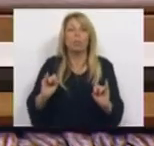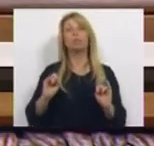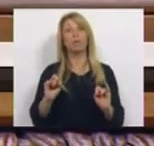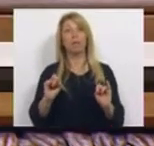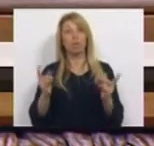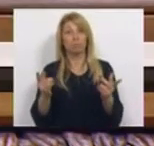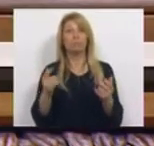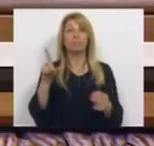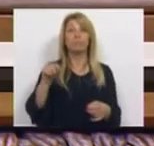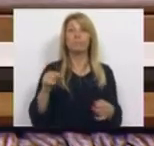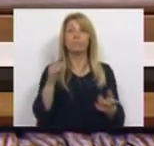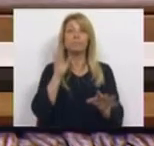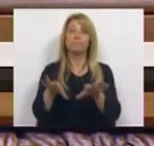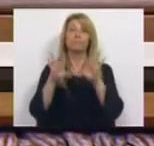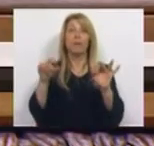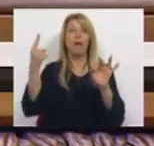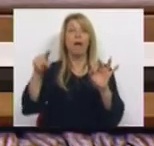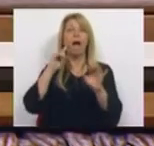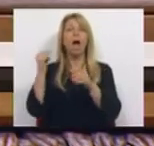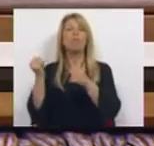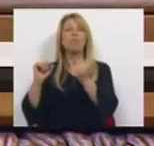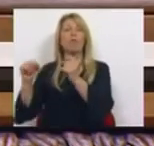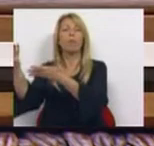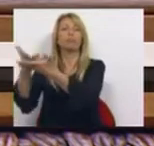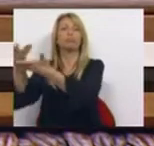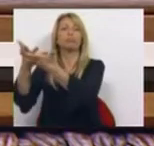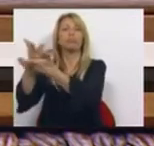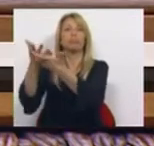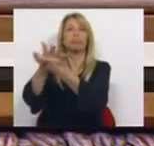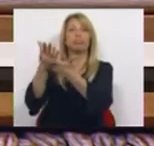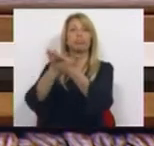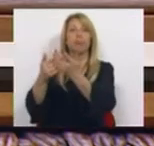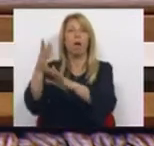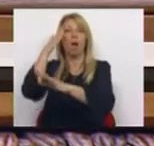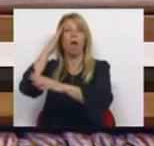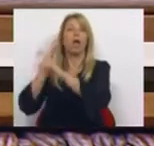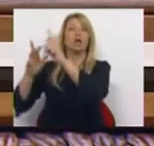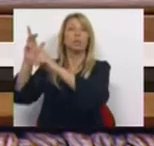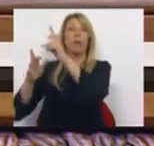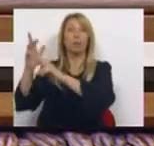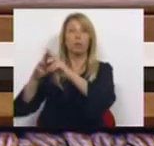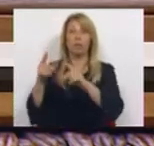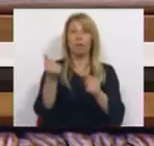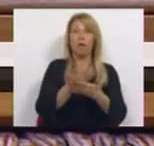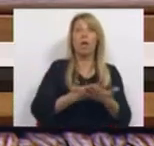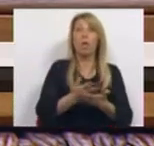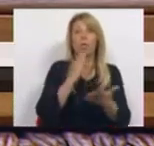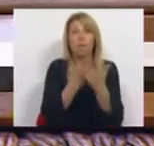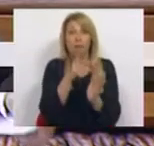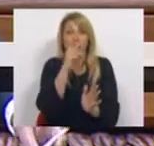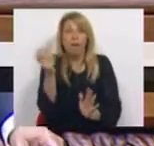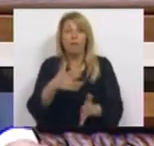constituem, como se sabe, movimentos de natureza especulativa sobre a nossa economia, fragilizando substancialmente as bases financeiras do